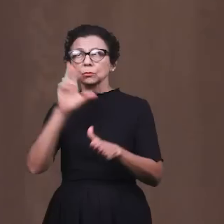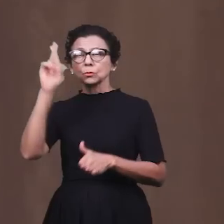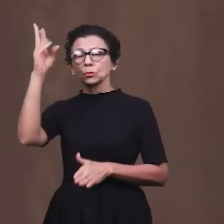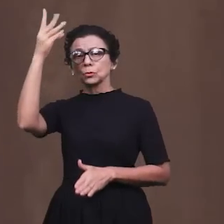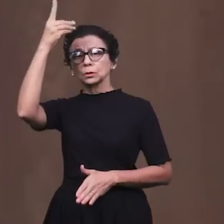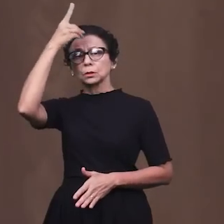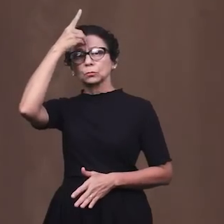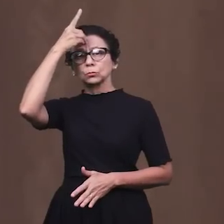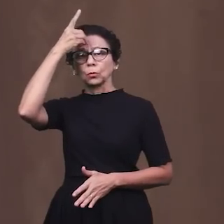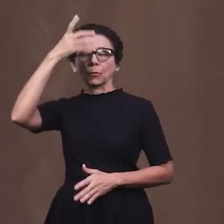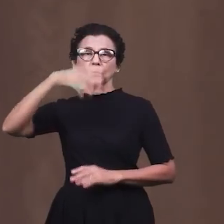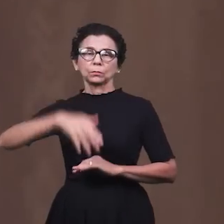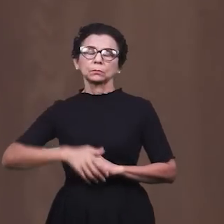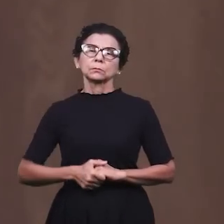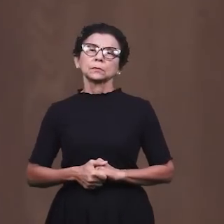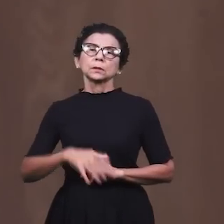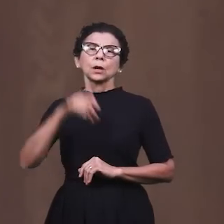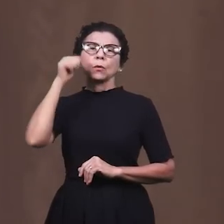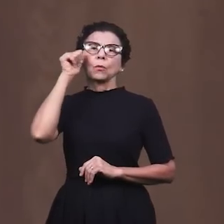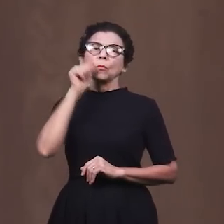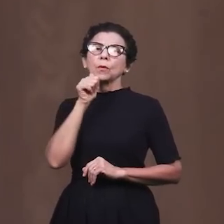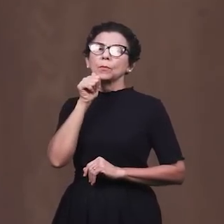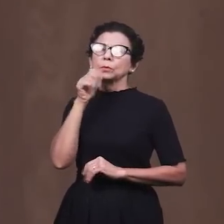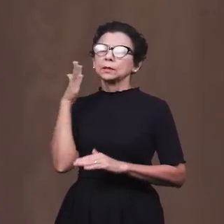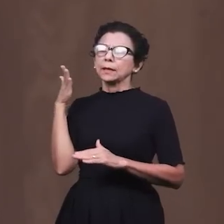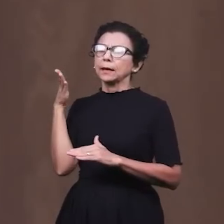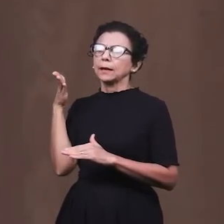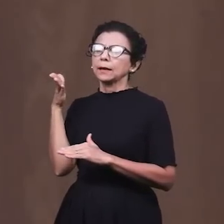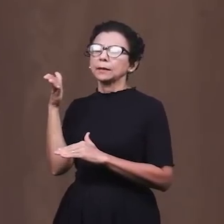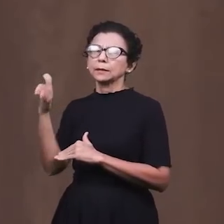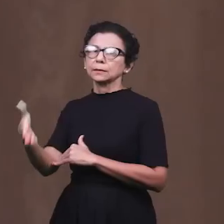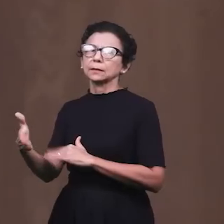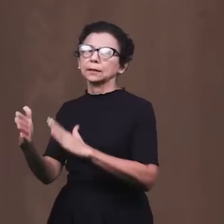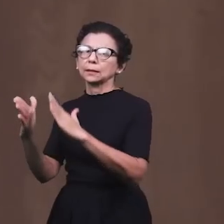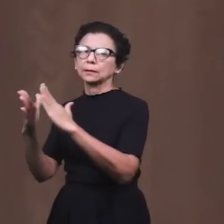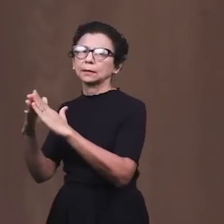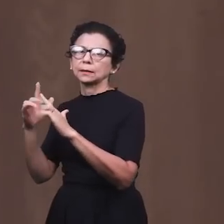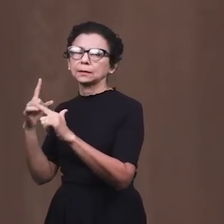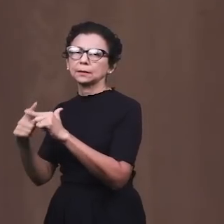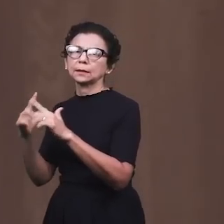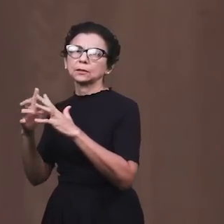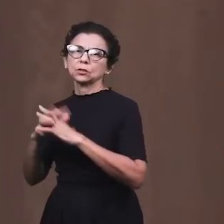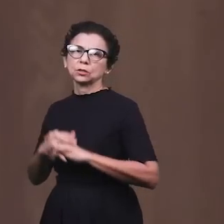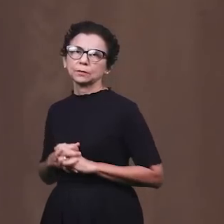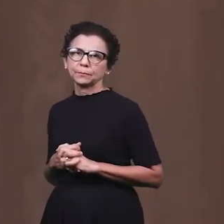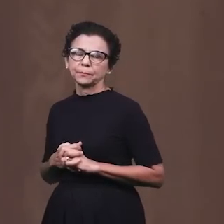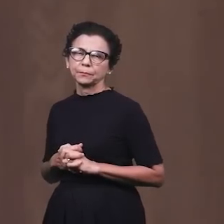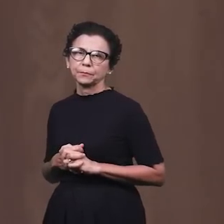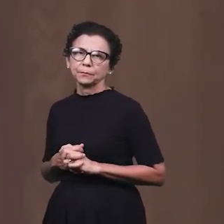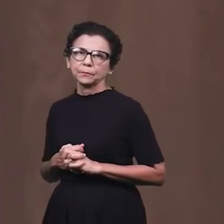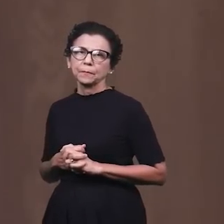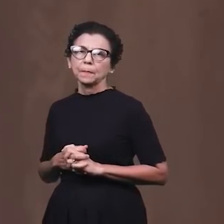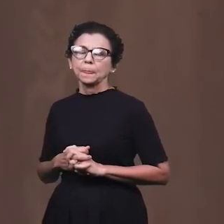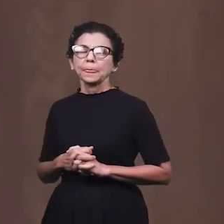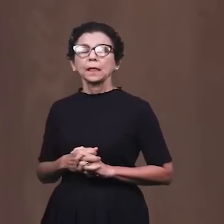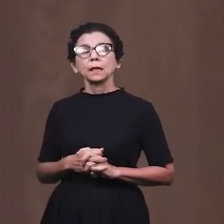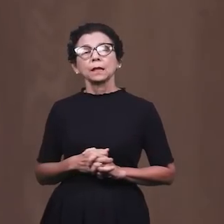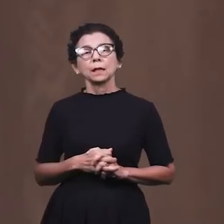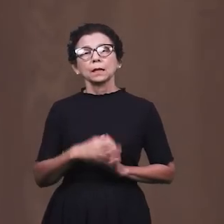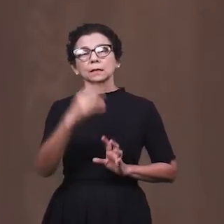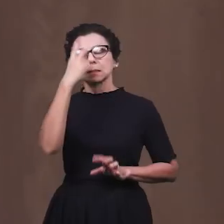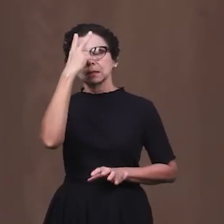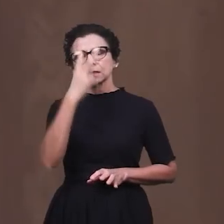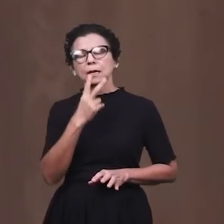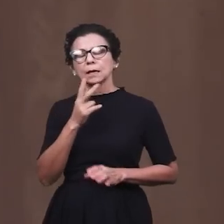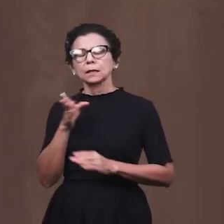lá não aconteceu nada. 30 dias depois, eu não estava presente, chega lá essa senhora sendo levada pela irmã dela.